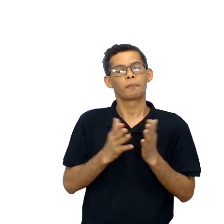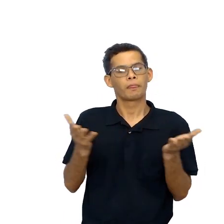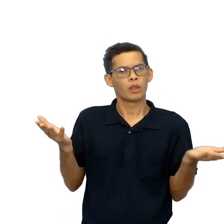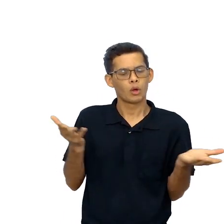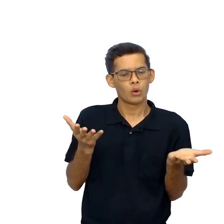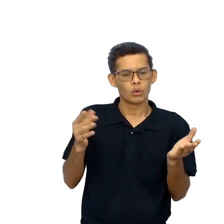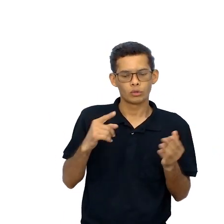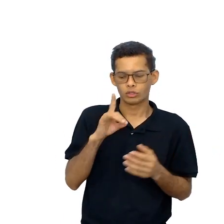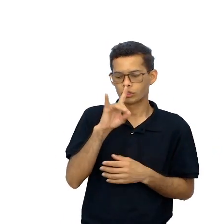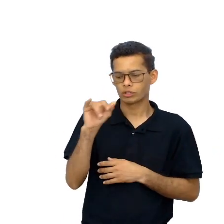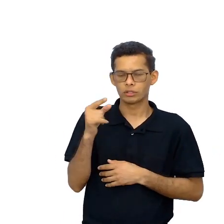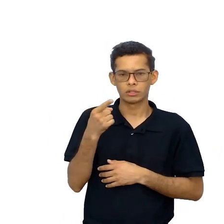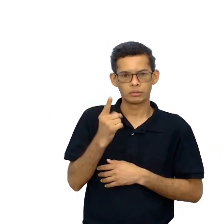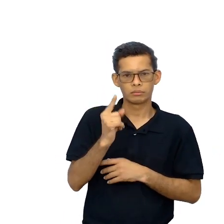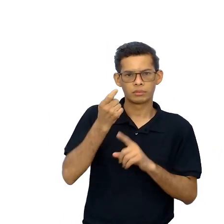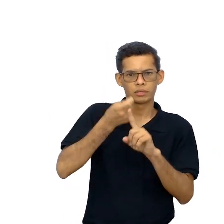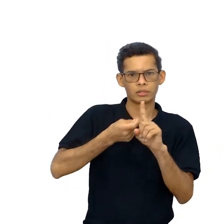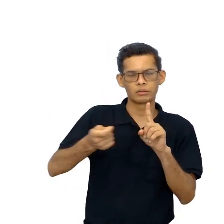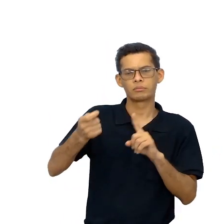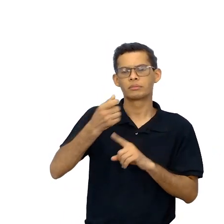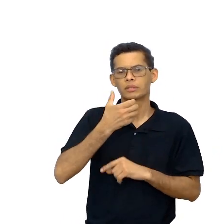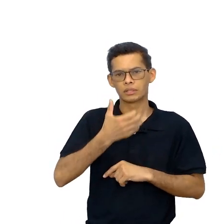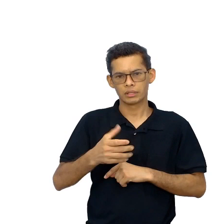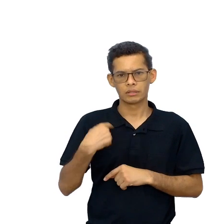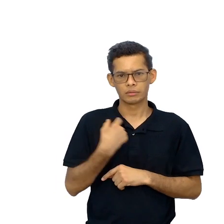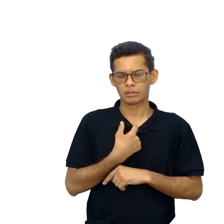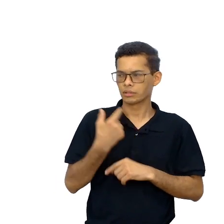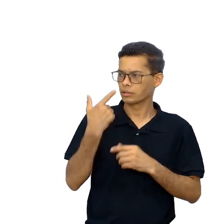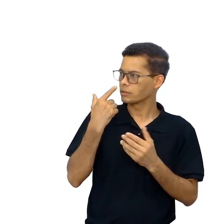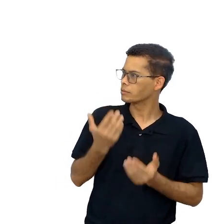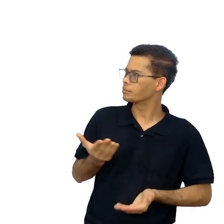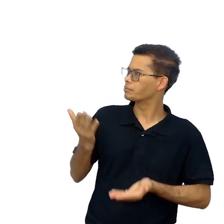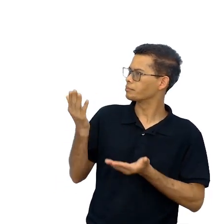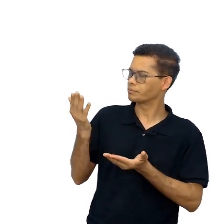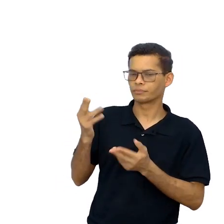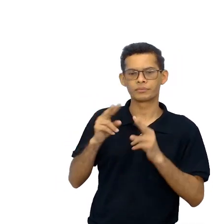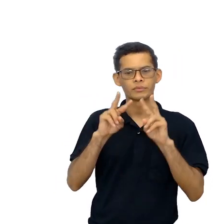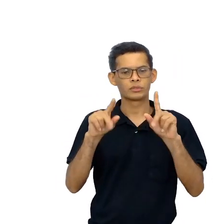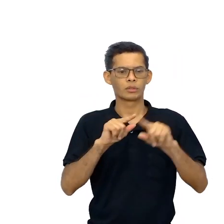Hoje, dia 1º de dezembro, nós trazemos a primeira parte da